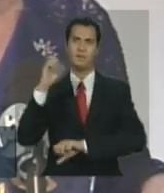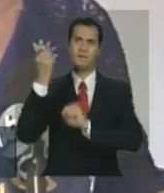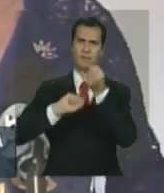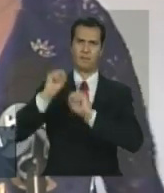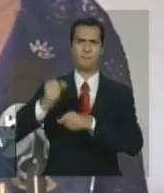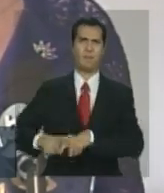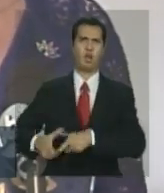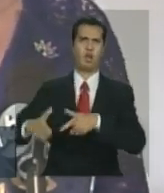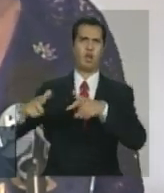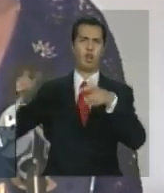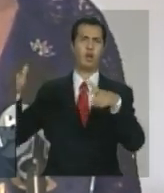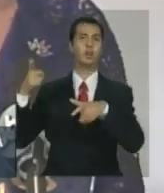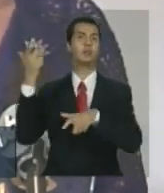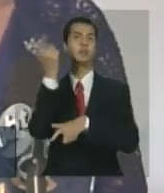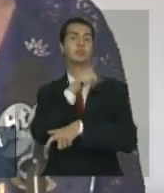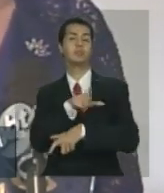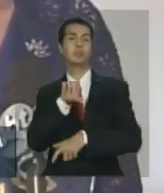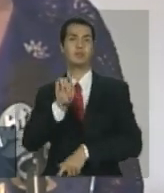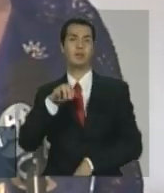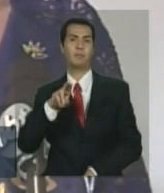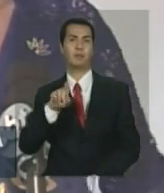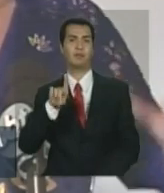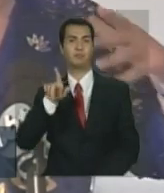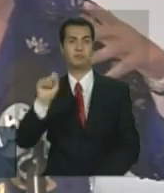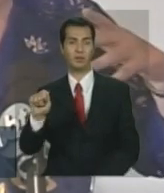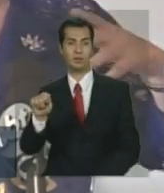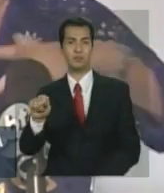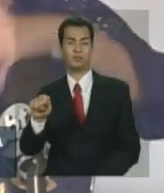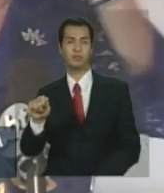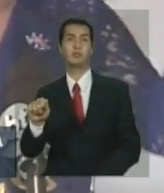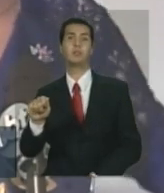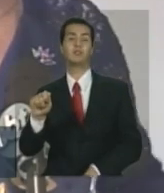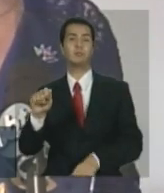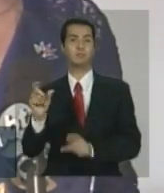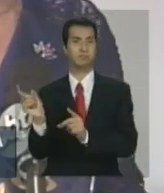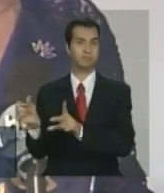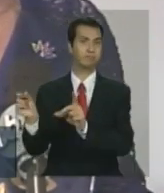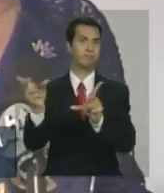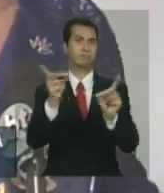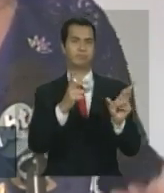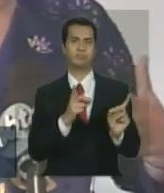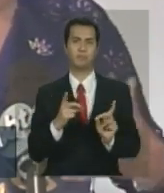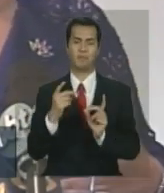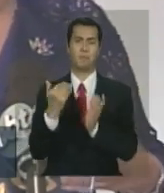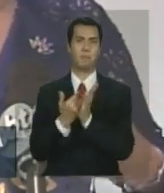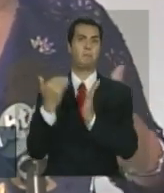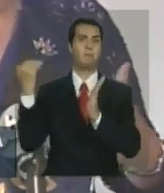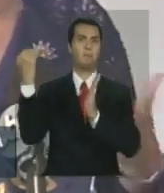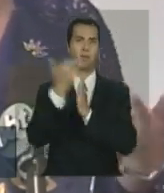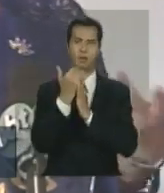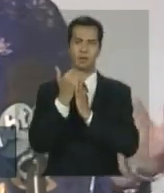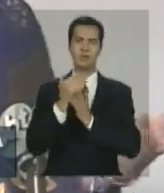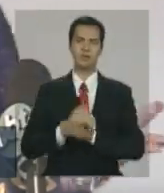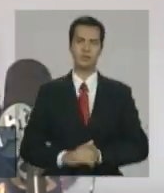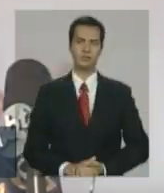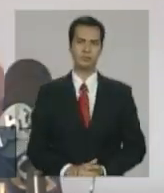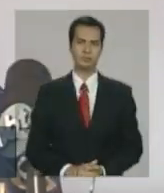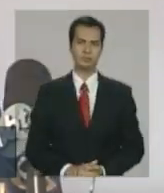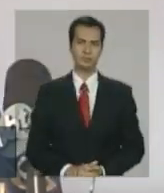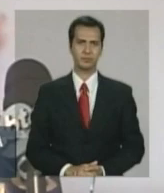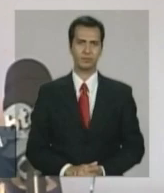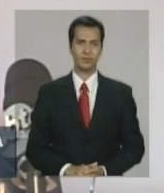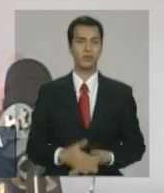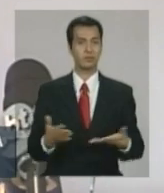daquela proporção vai ter uma demanda por manufaturados também extremamente expressiva. Então, isso